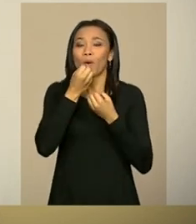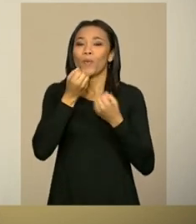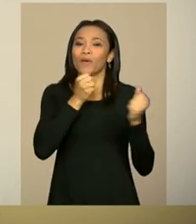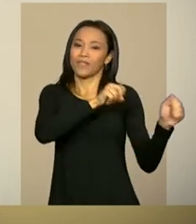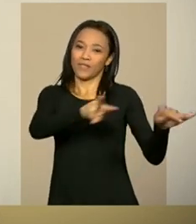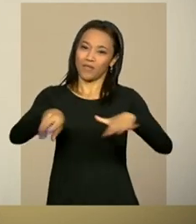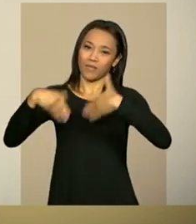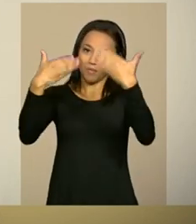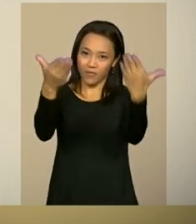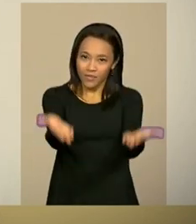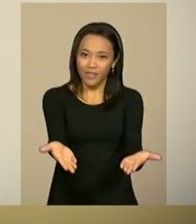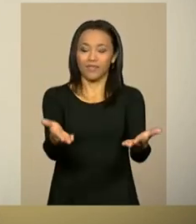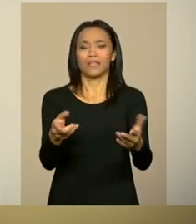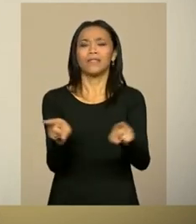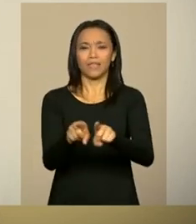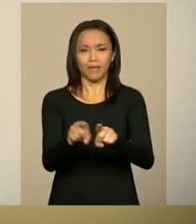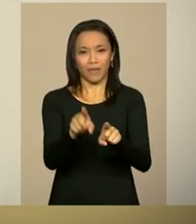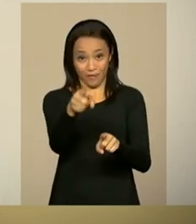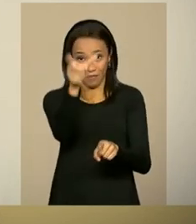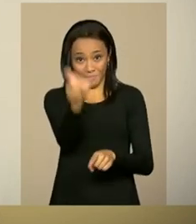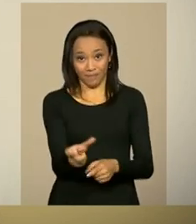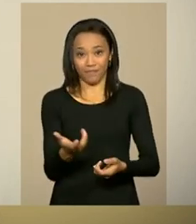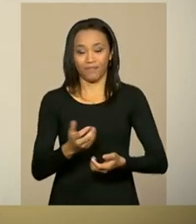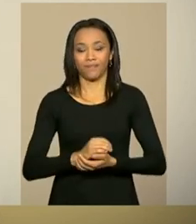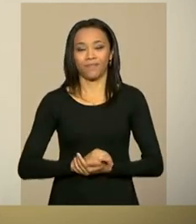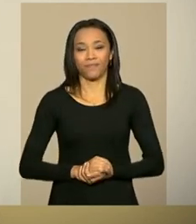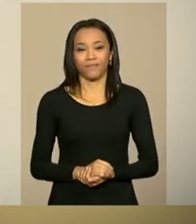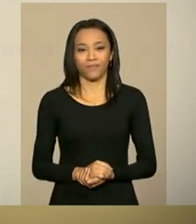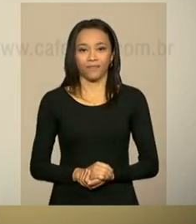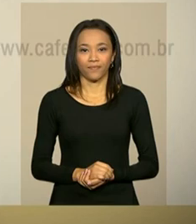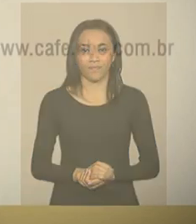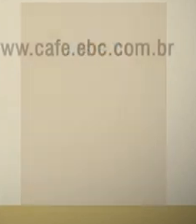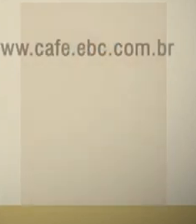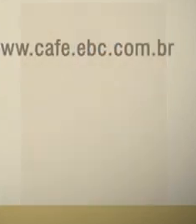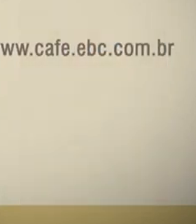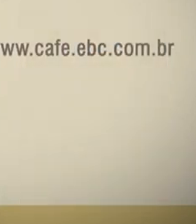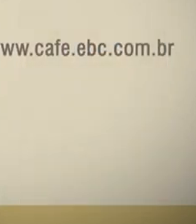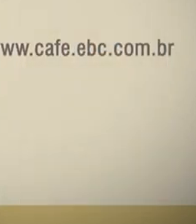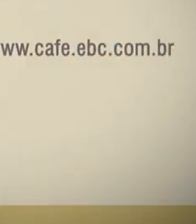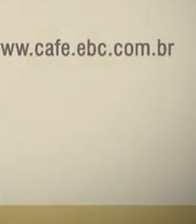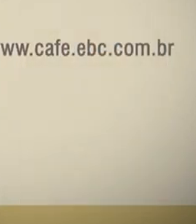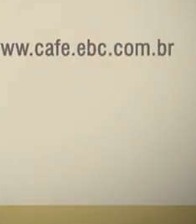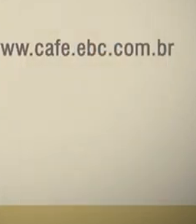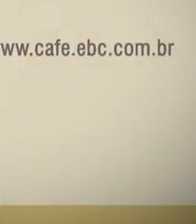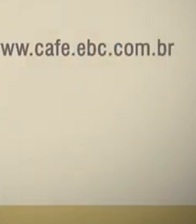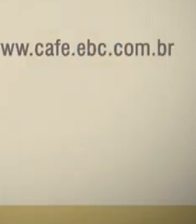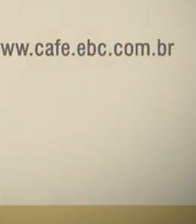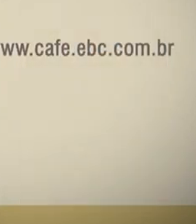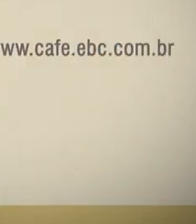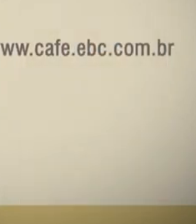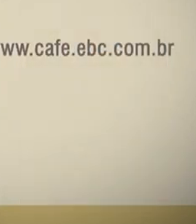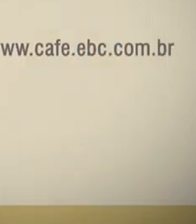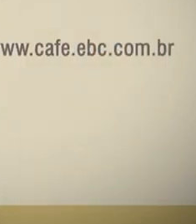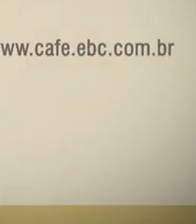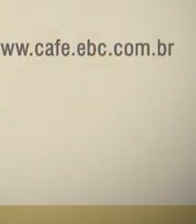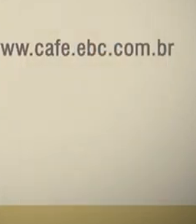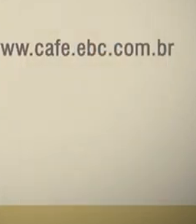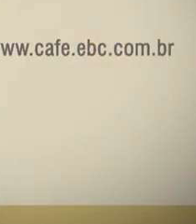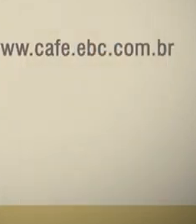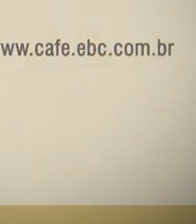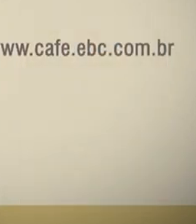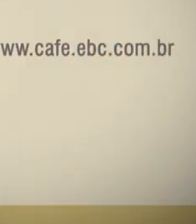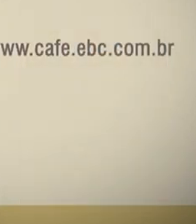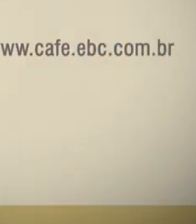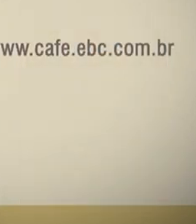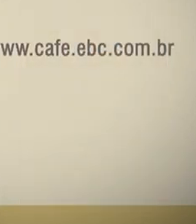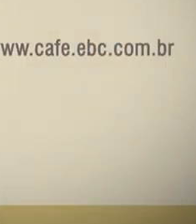boa semana para vocês e para você Luciano Obrigado Presidente por mais esse encontro e você que nos ouve pode acessar esse programa na